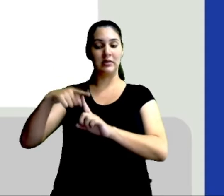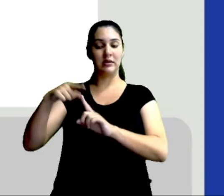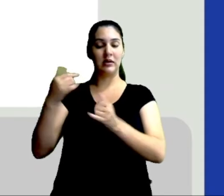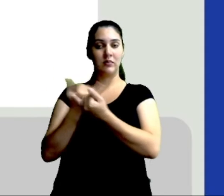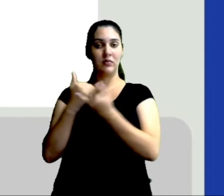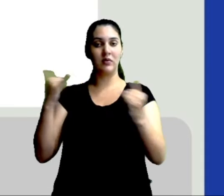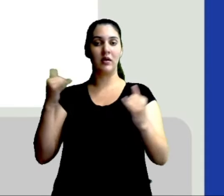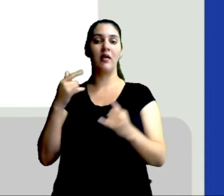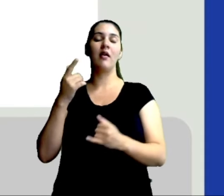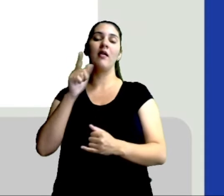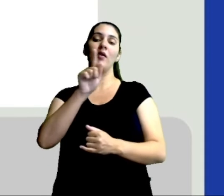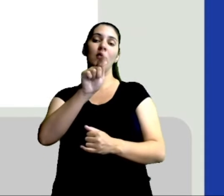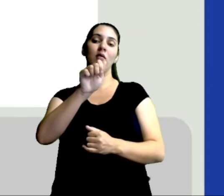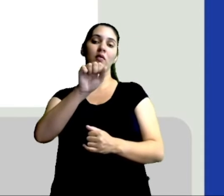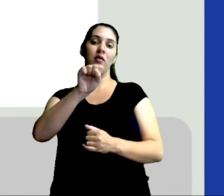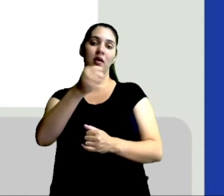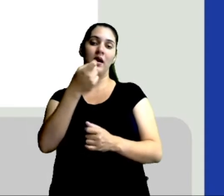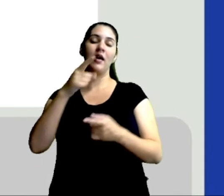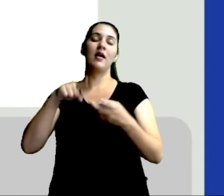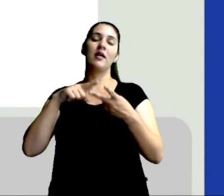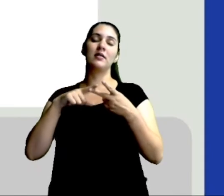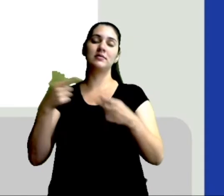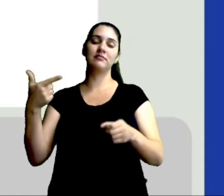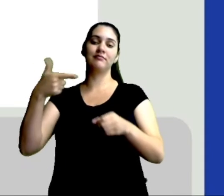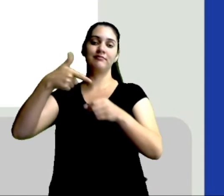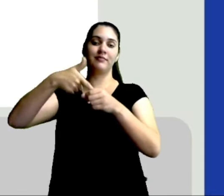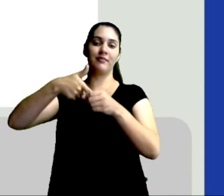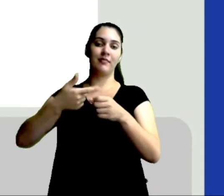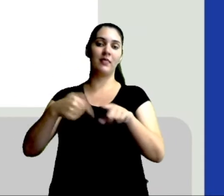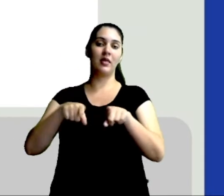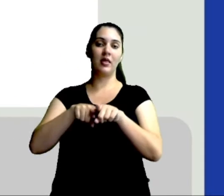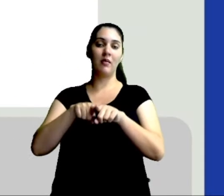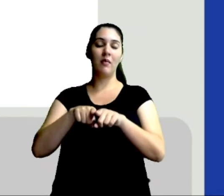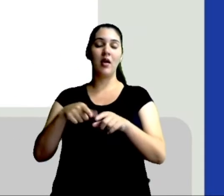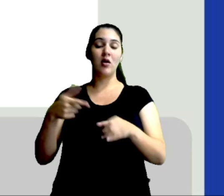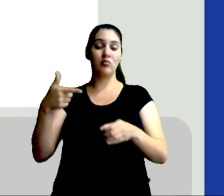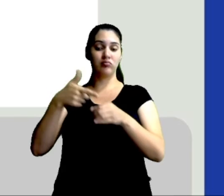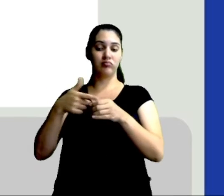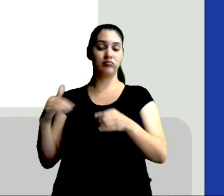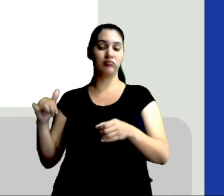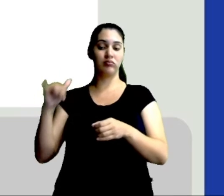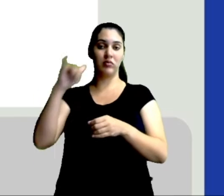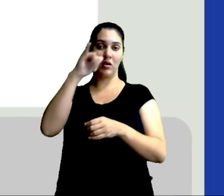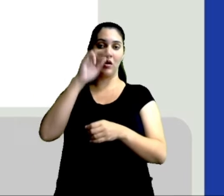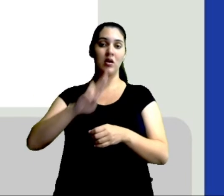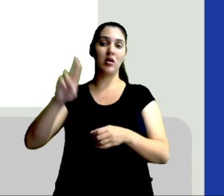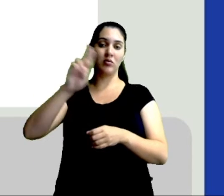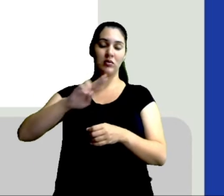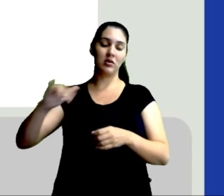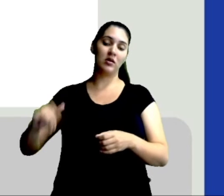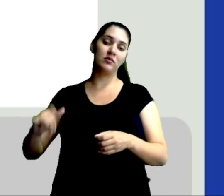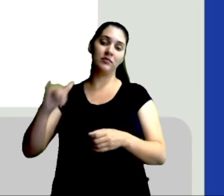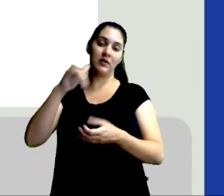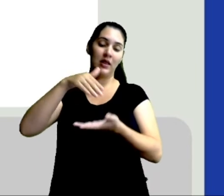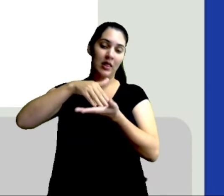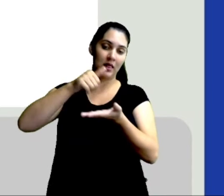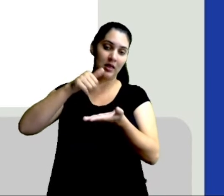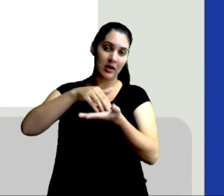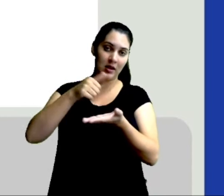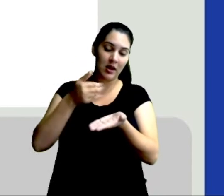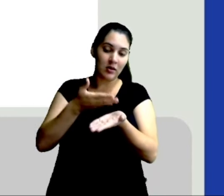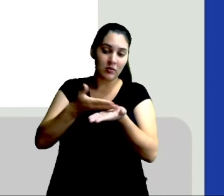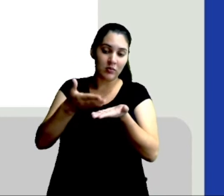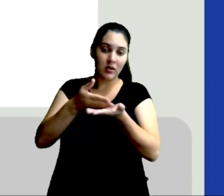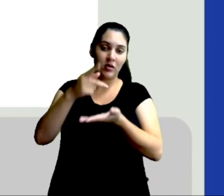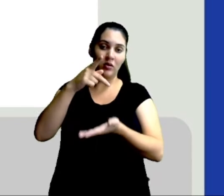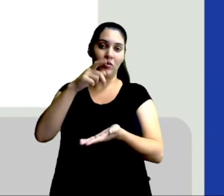como o gás de cozinha, a gasolina, o combustível de aviação, que são utilizados pelas aeronaves, que é extraído a partir